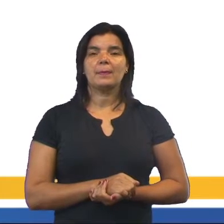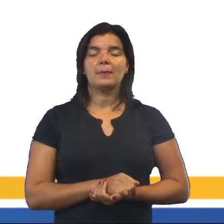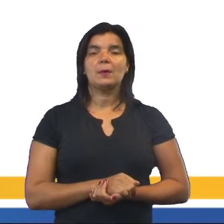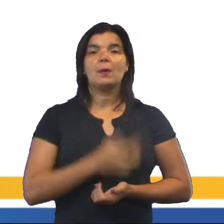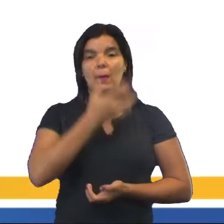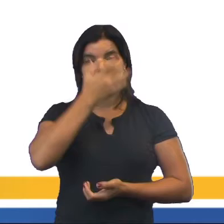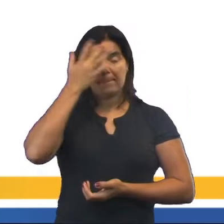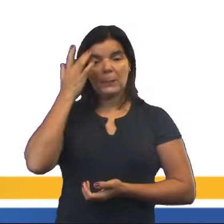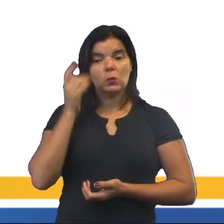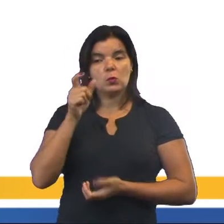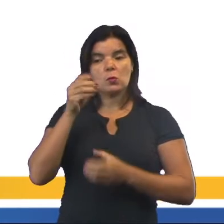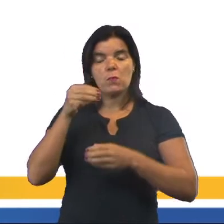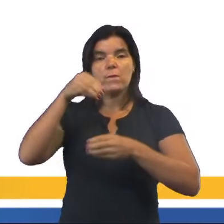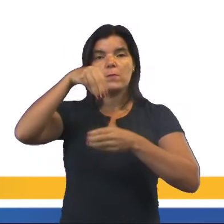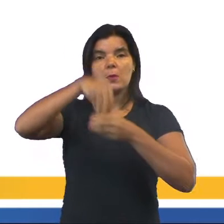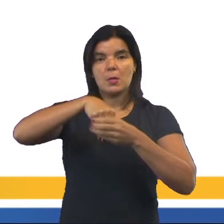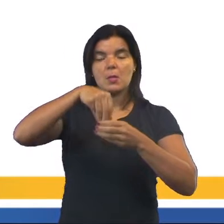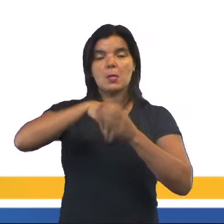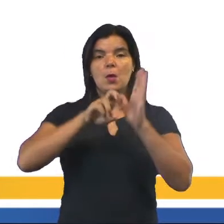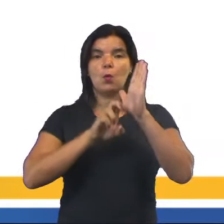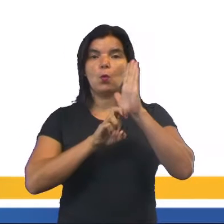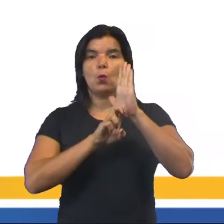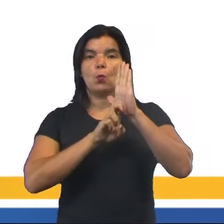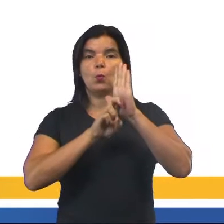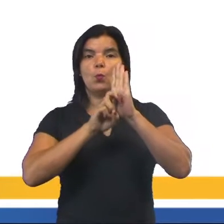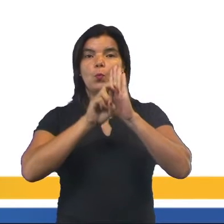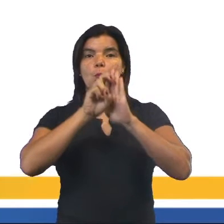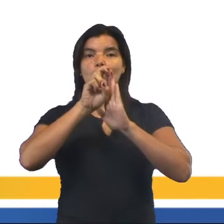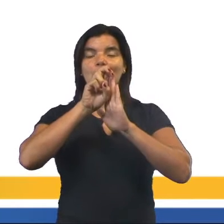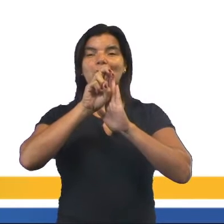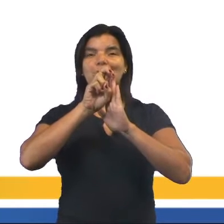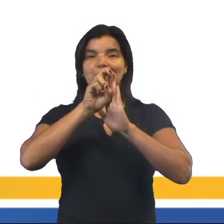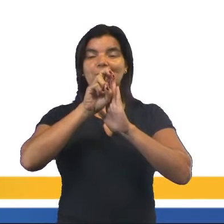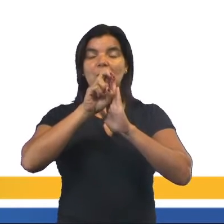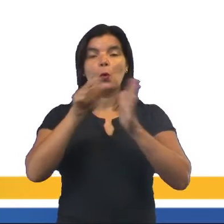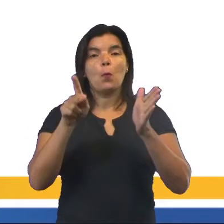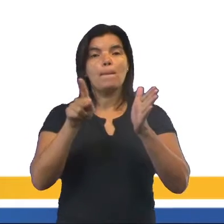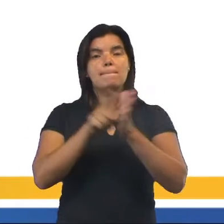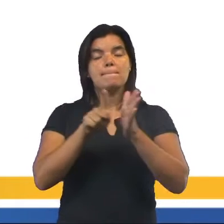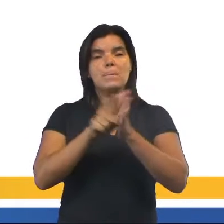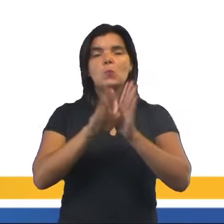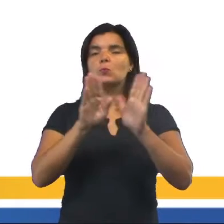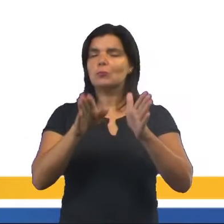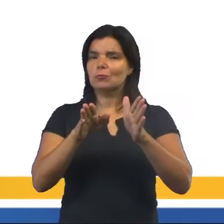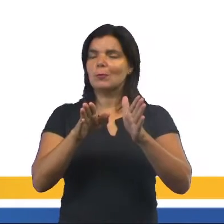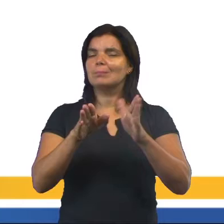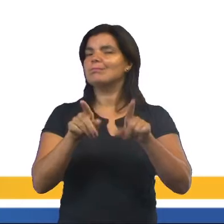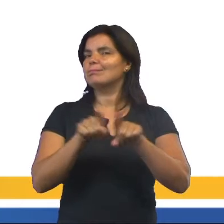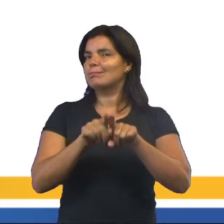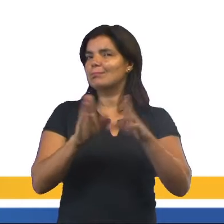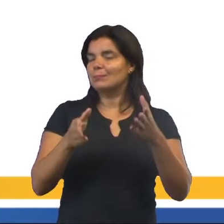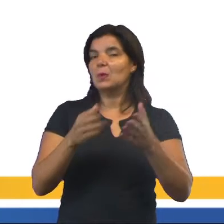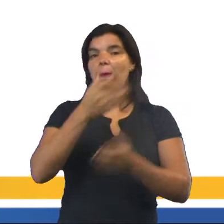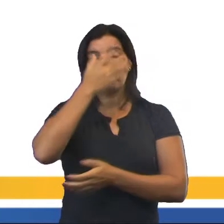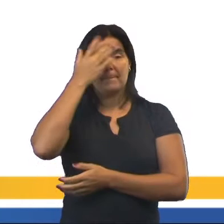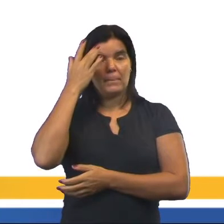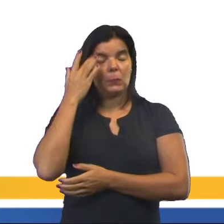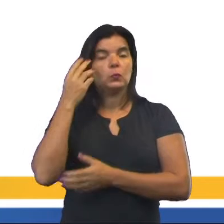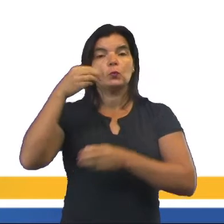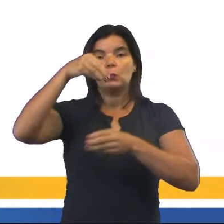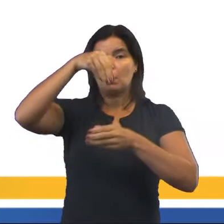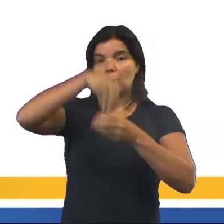o operador ou a operadora de elevador. O próprio nome já é bem sugestivo. Era uma